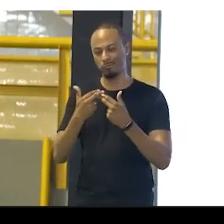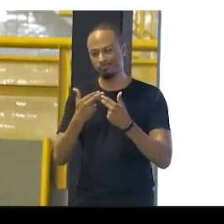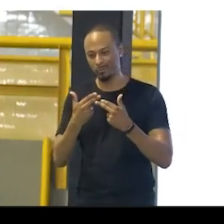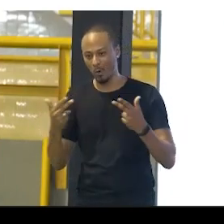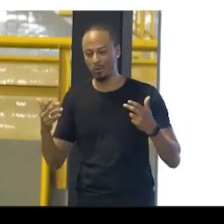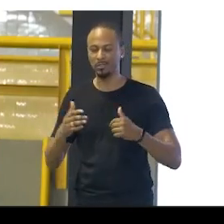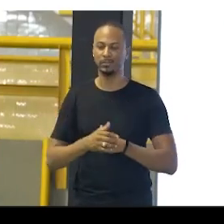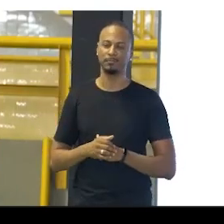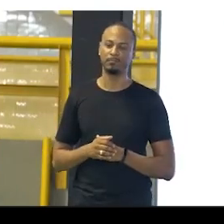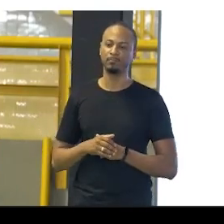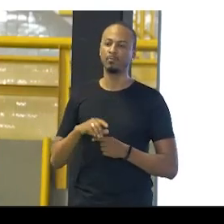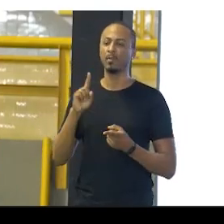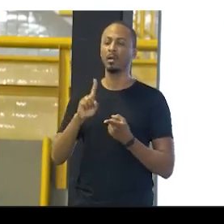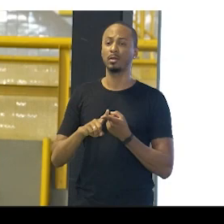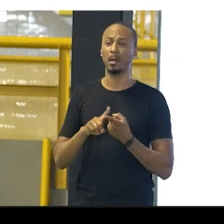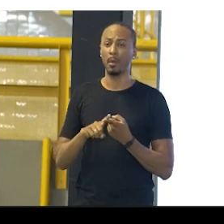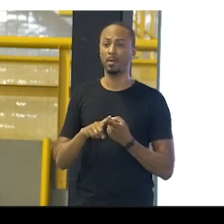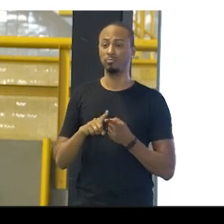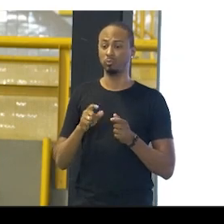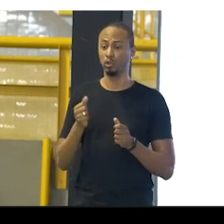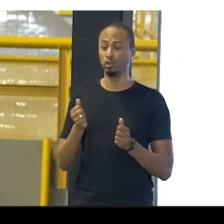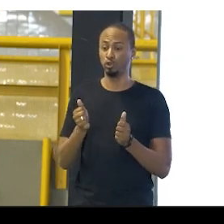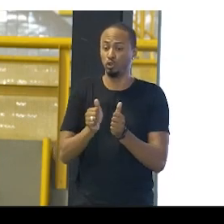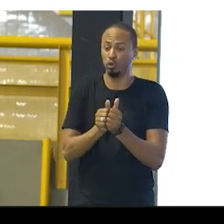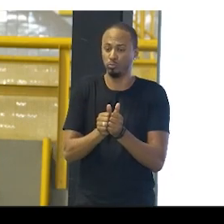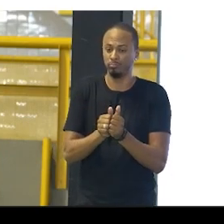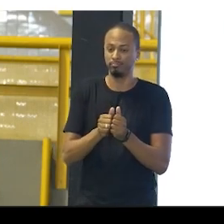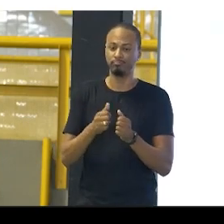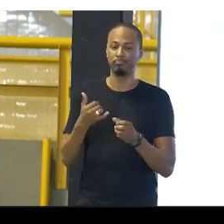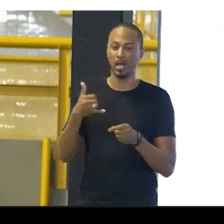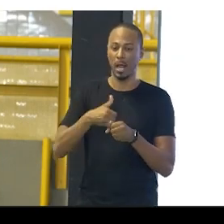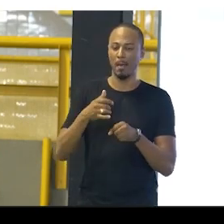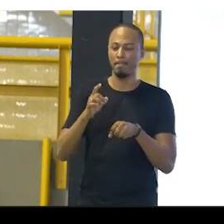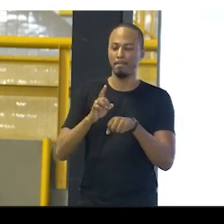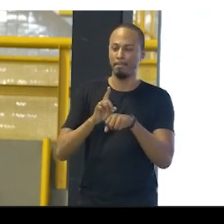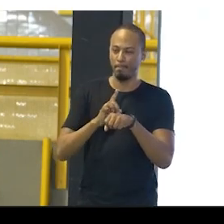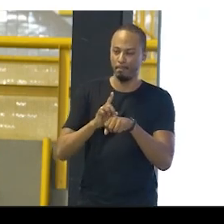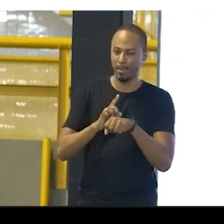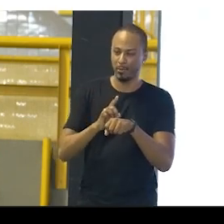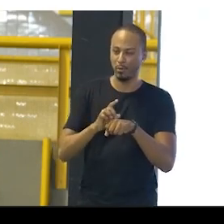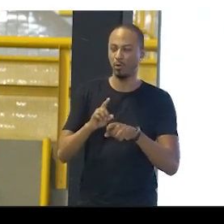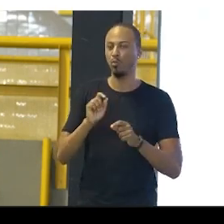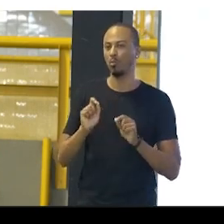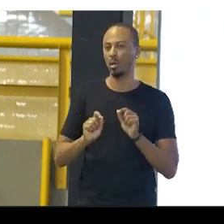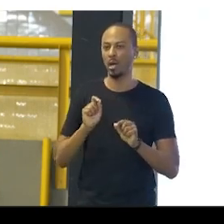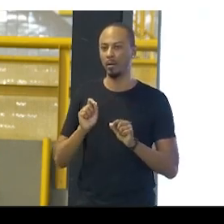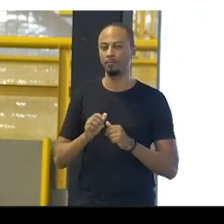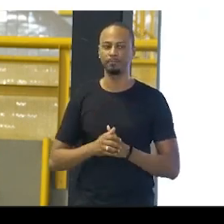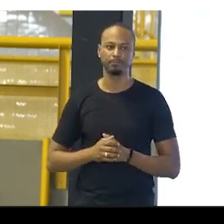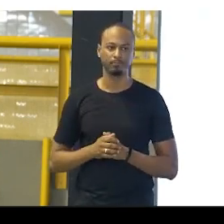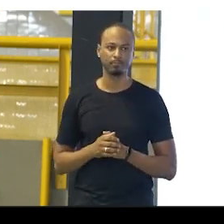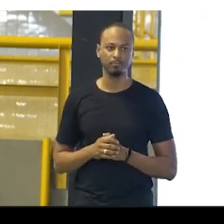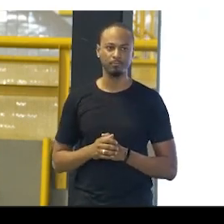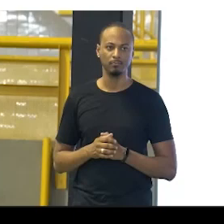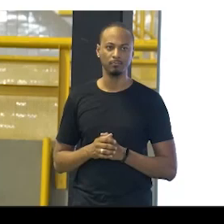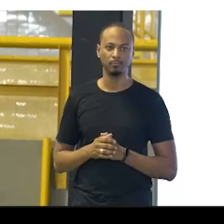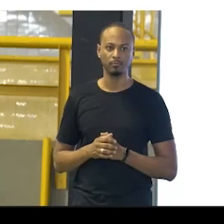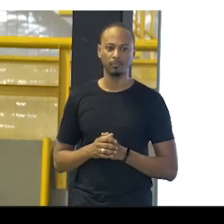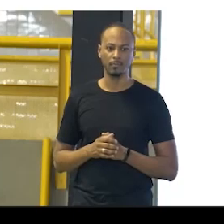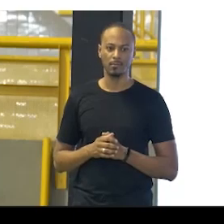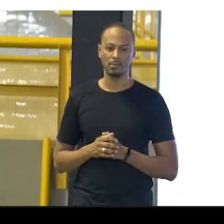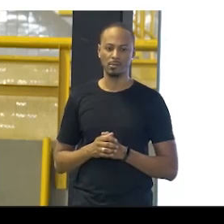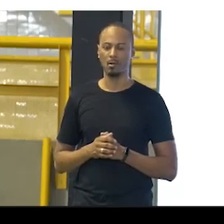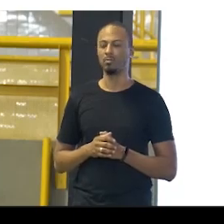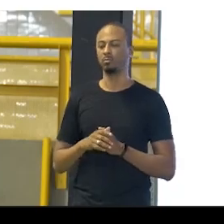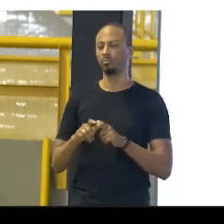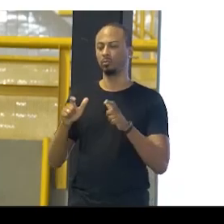está presente junto ao petróleo. Então, em uma plataforma petrolífera, a 10, 15, 20